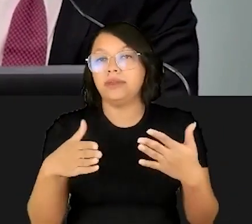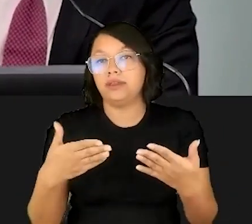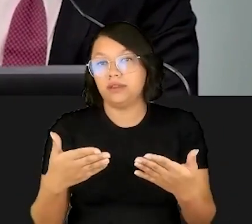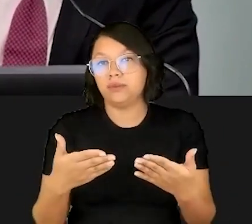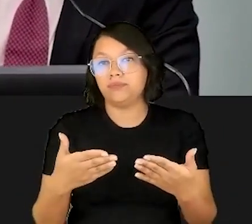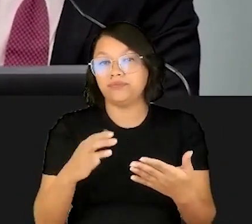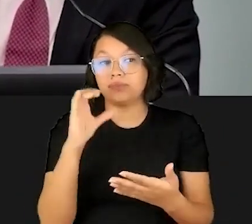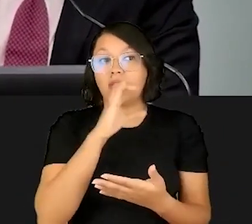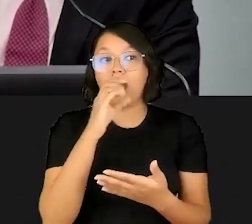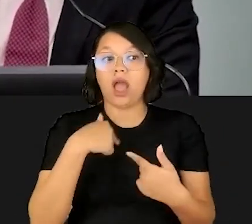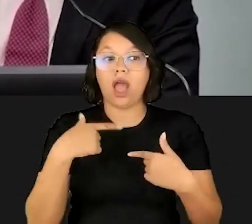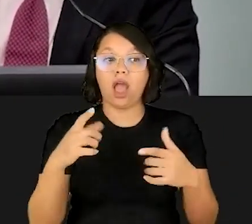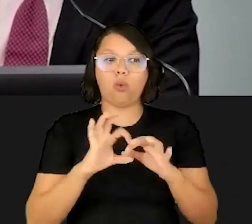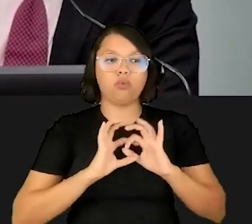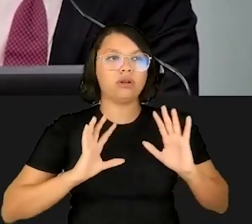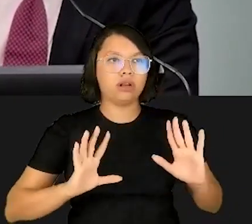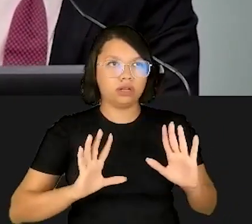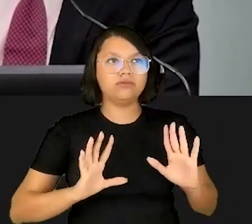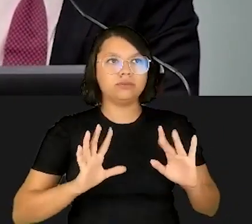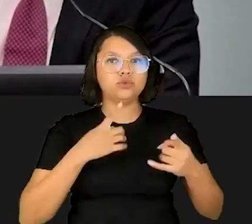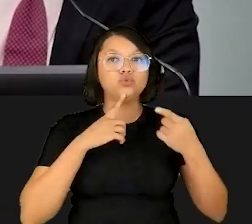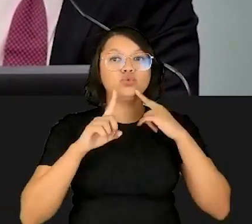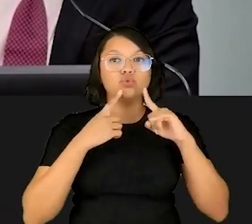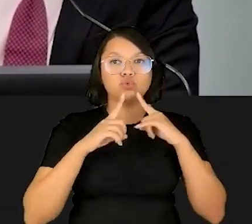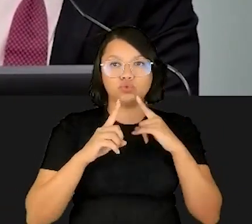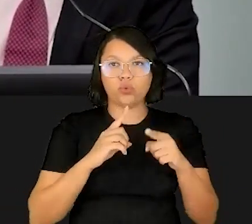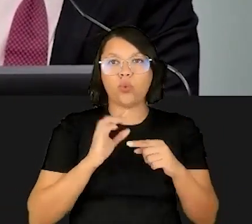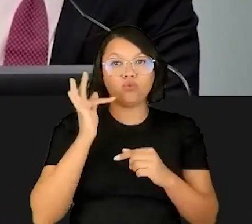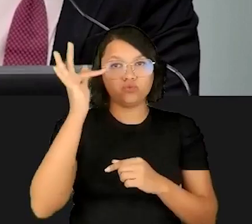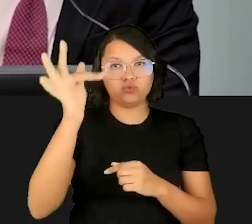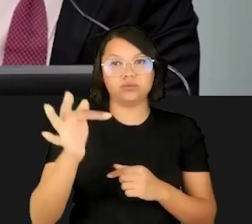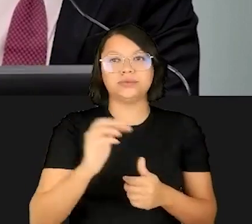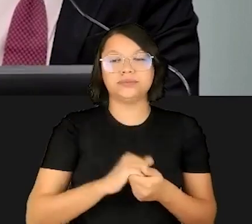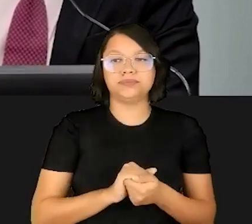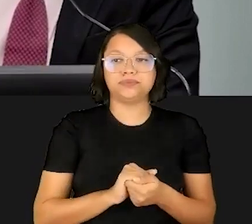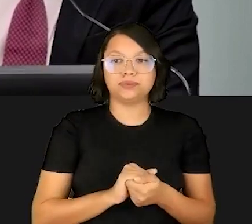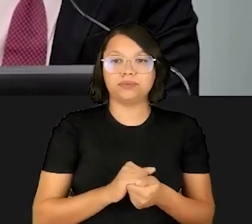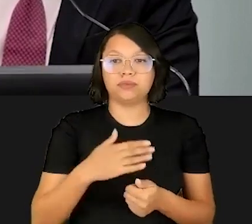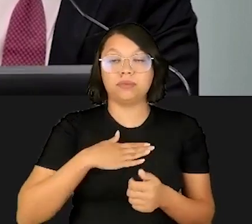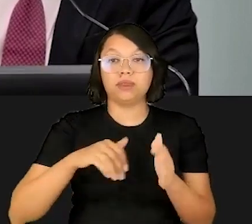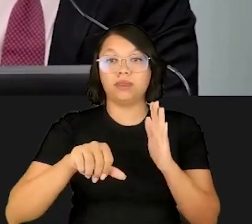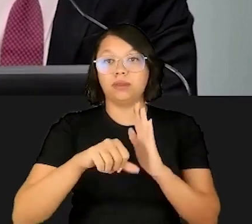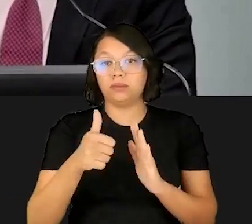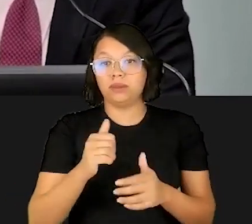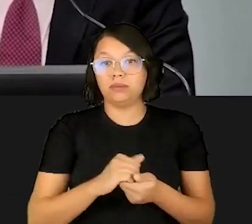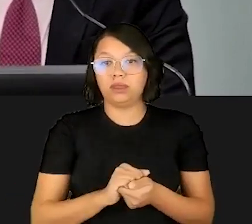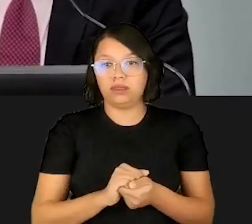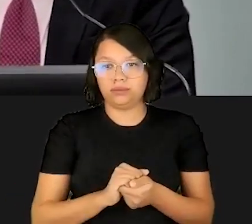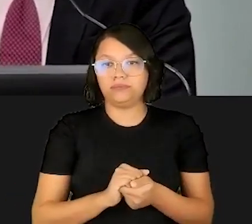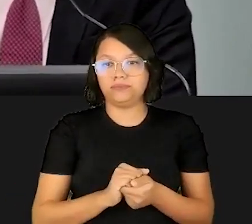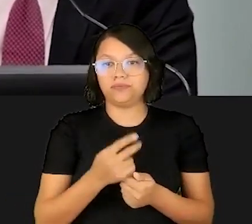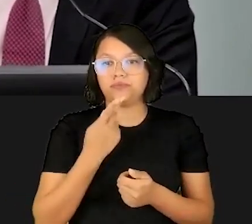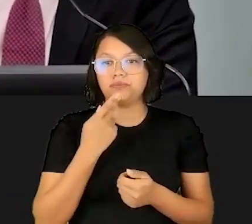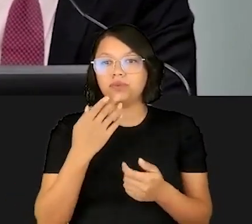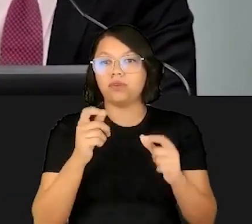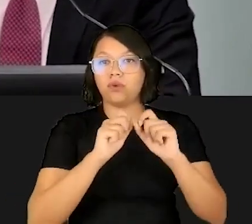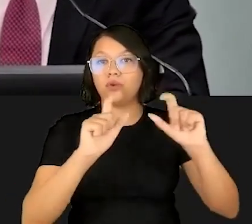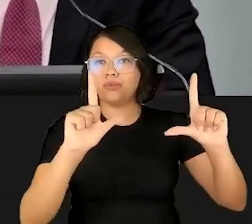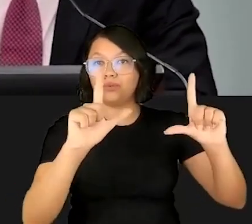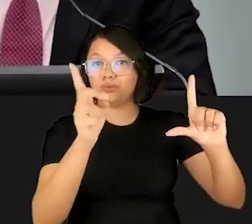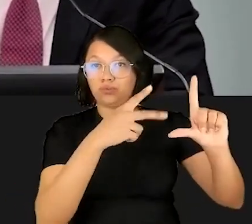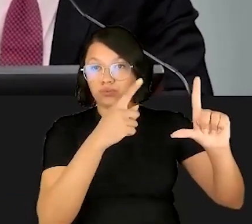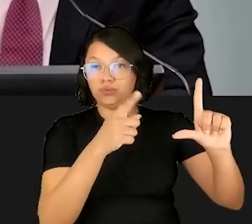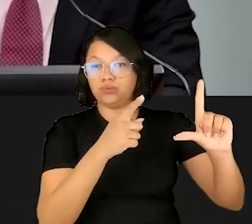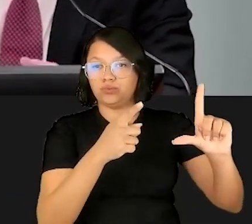antecipadamente me coloco à disposição para discussões futuras, né? Meu primeiro slide é esse. Nós, na área da